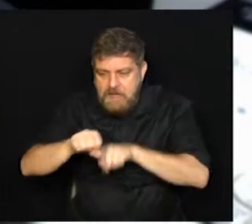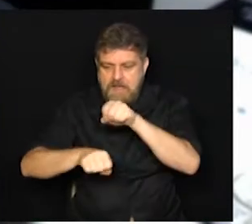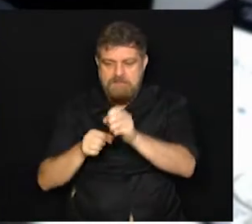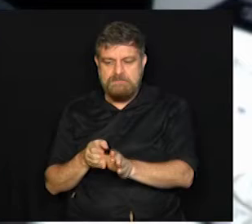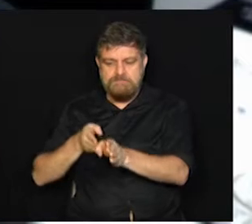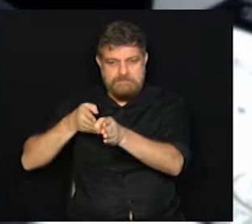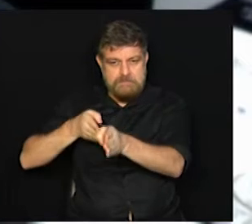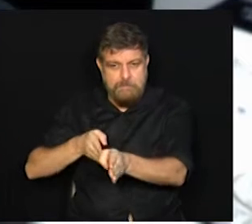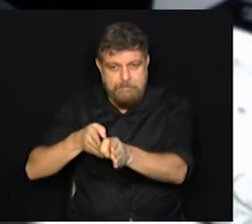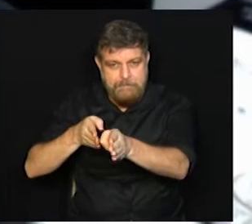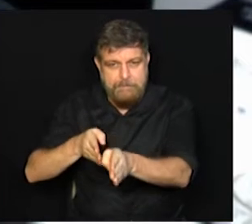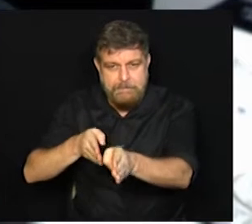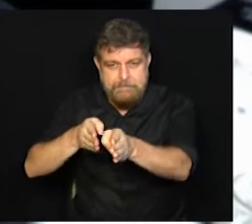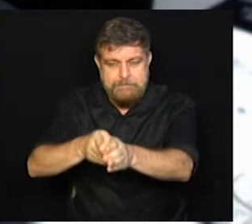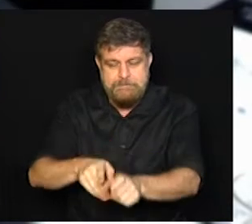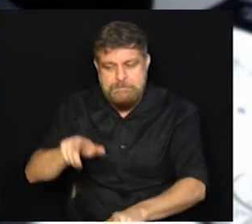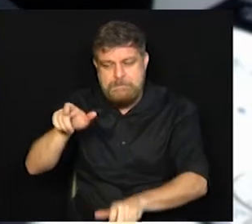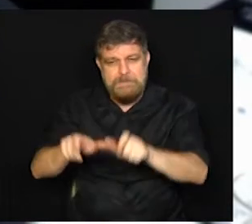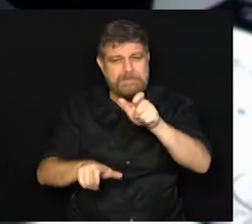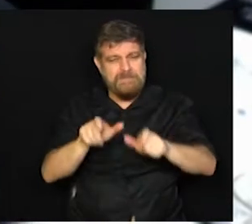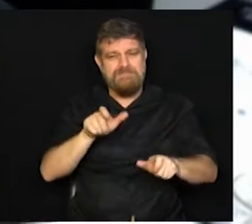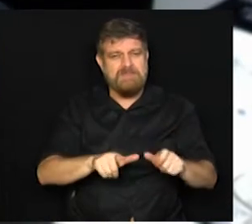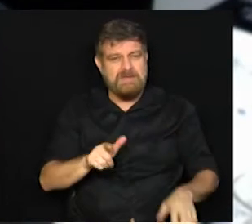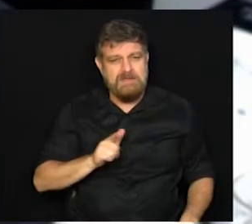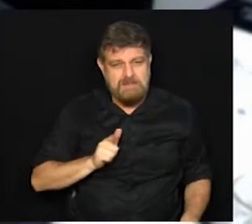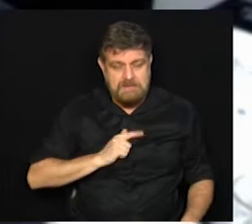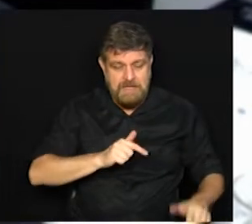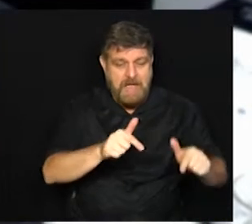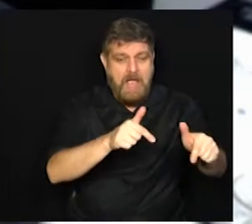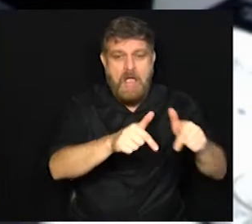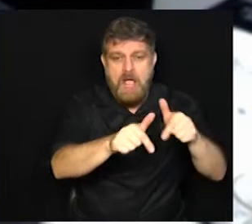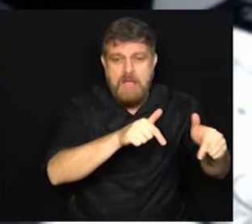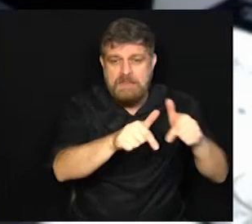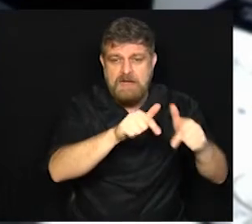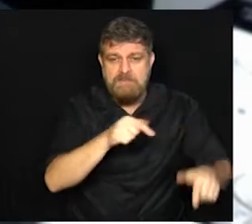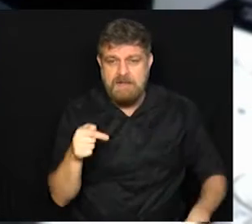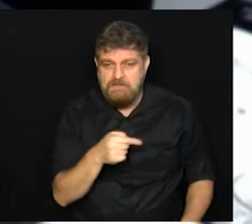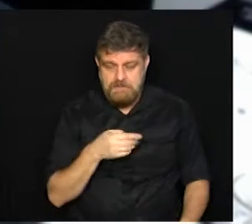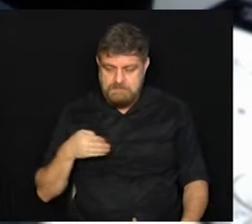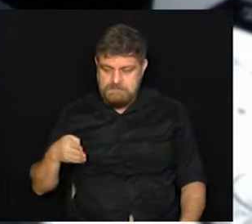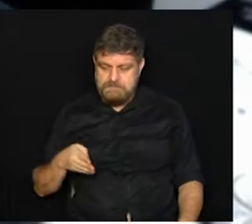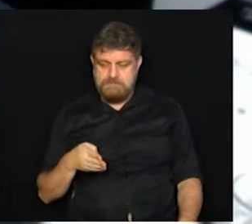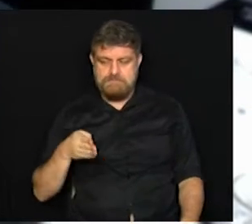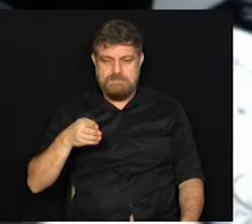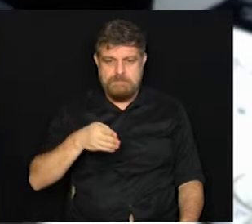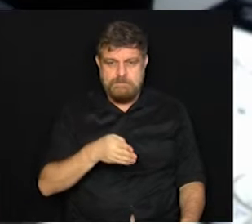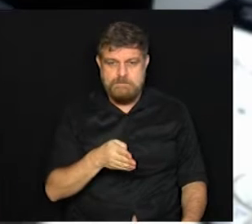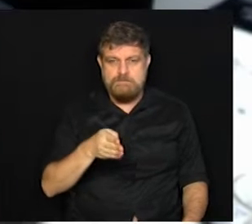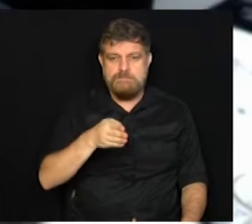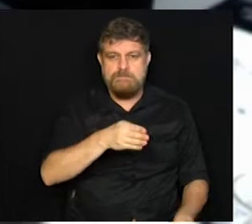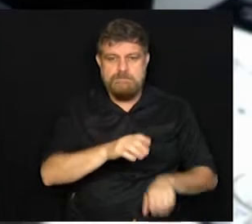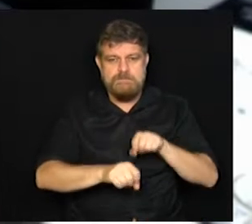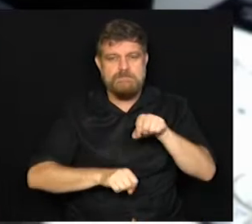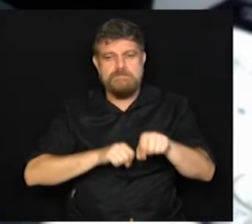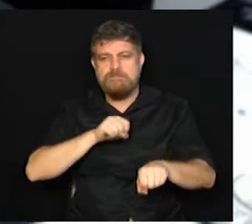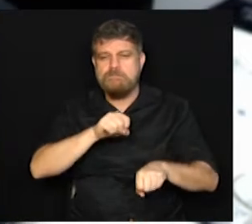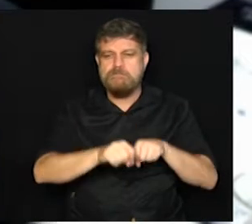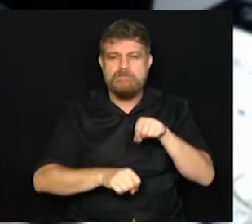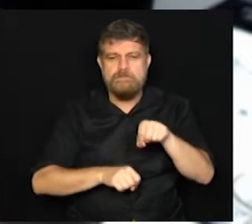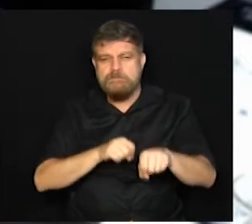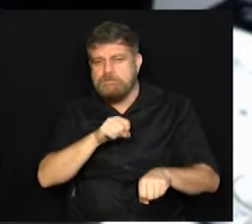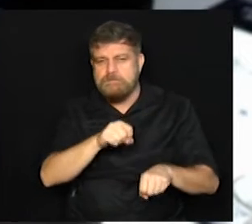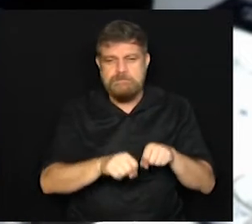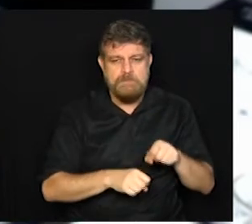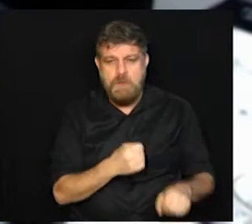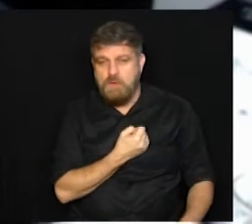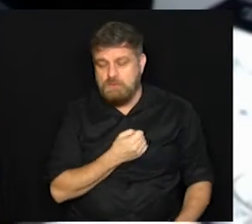questão das pessoas, tem muitas pessoas que vão trabalhar, isso tem sido uma coisa que vem crescendo muito, não só